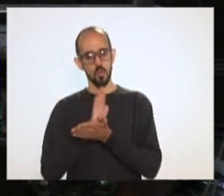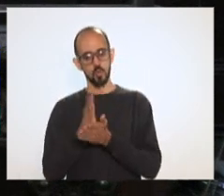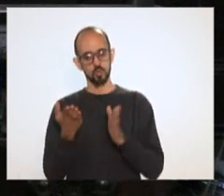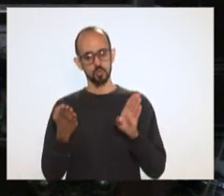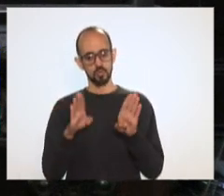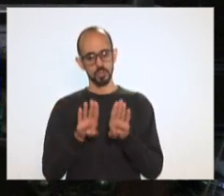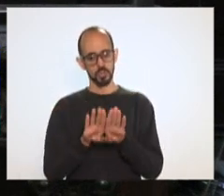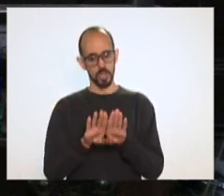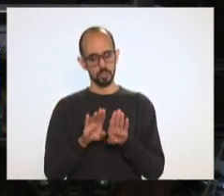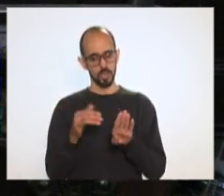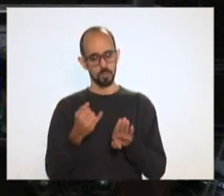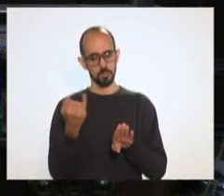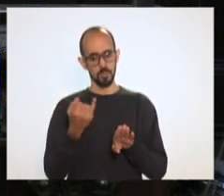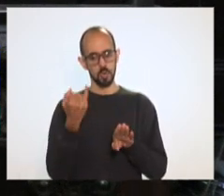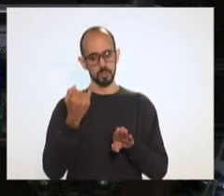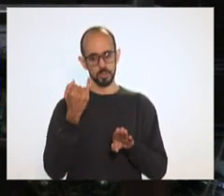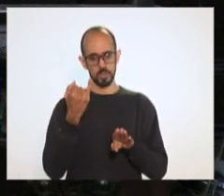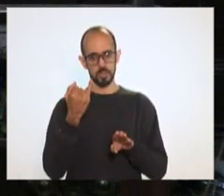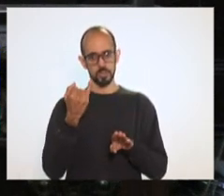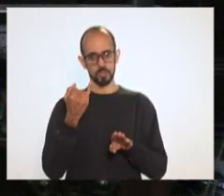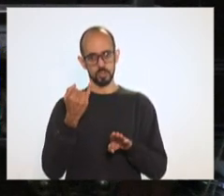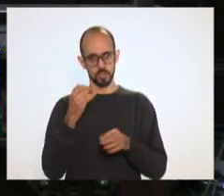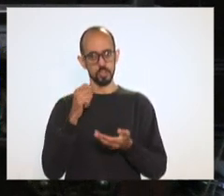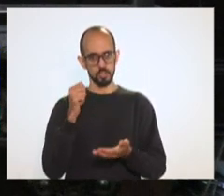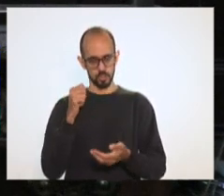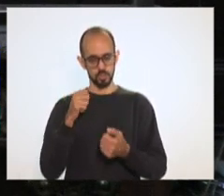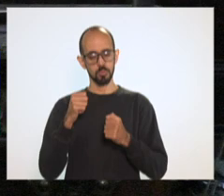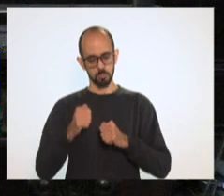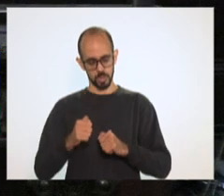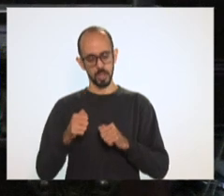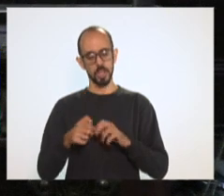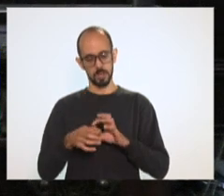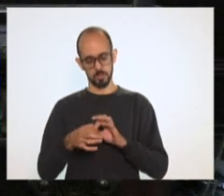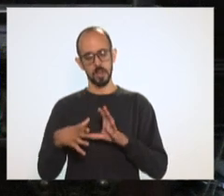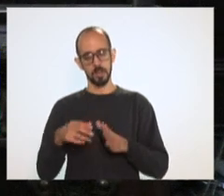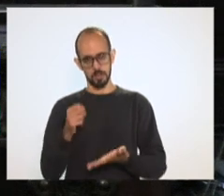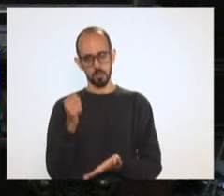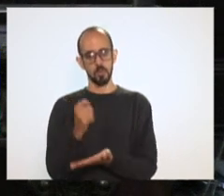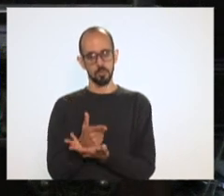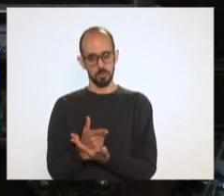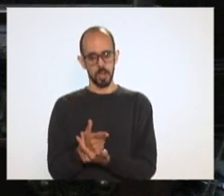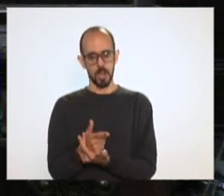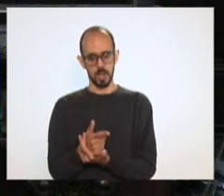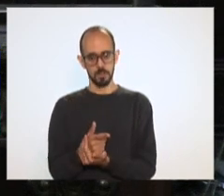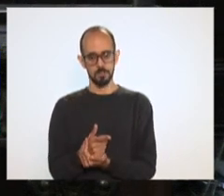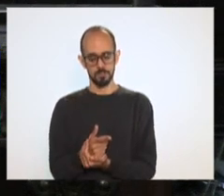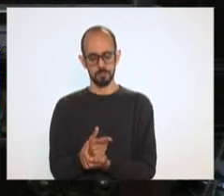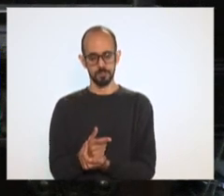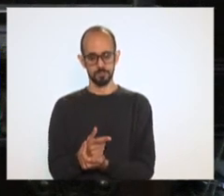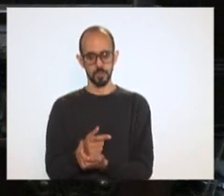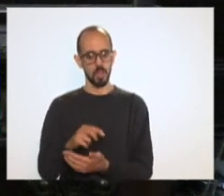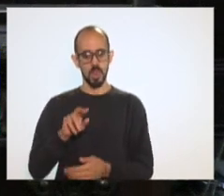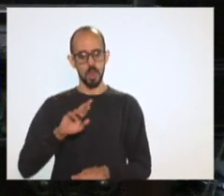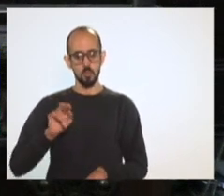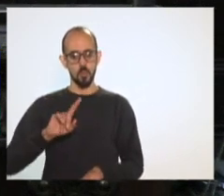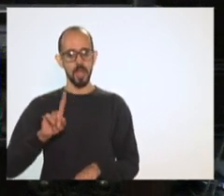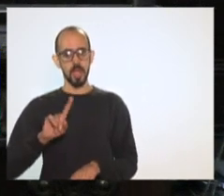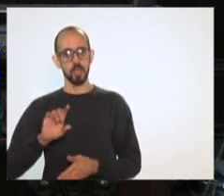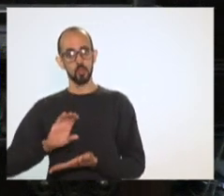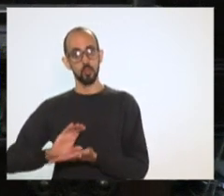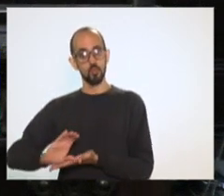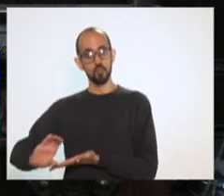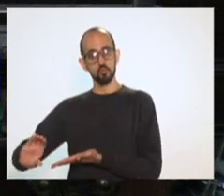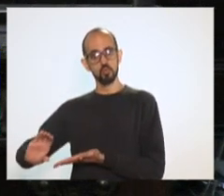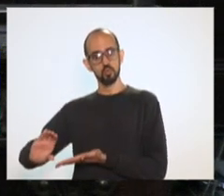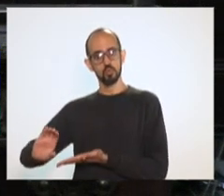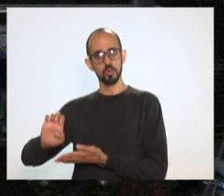possa captar recursos para comprar para adquirir não estamos falando do fundo estadual estamos falando da lei